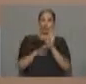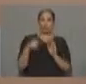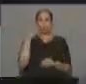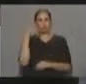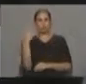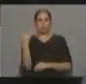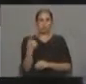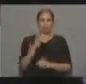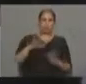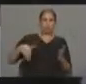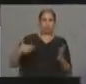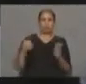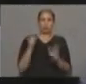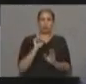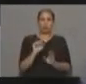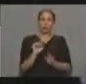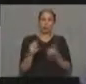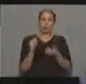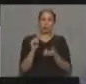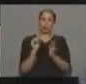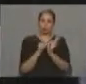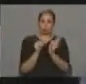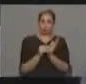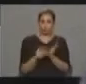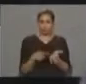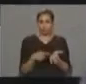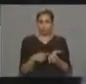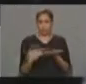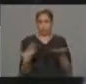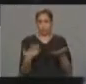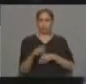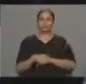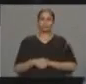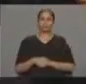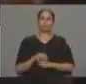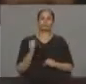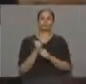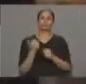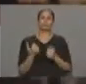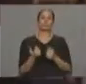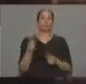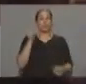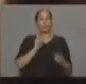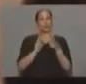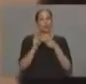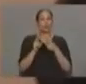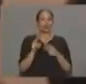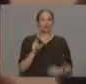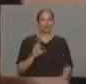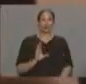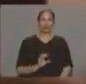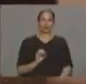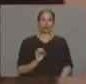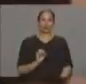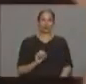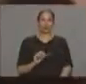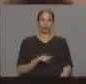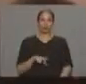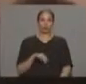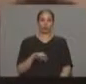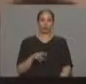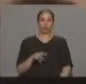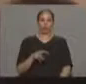pobreza o 8º congresso nacional dos trabalhadores social democratas a conduzir joaquim machado para mais três anos